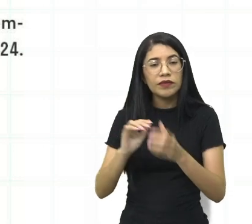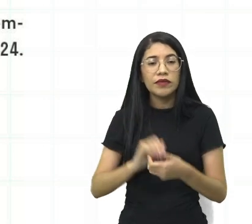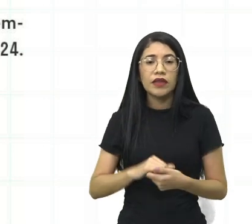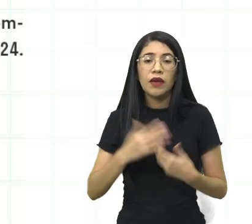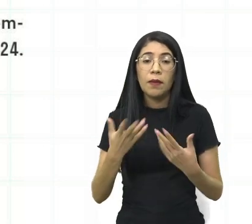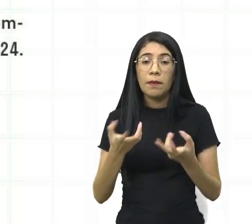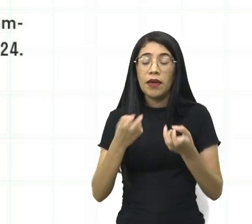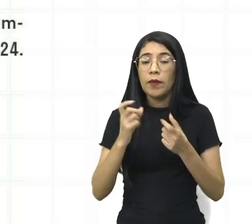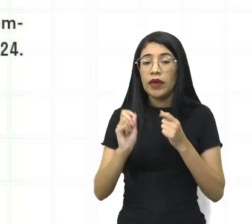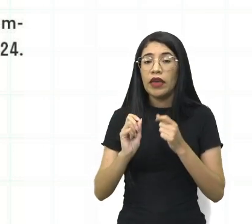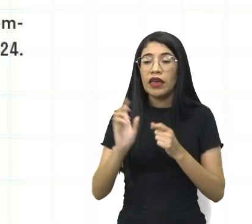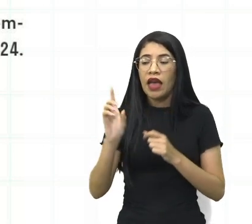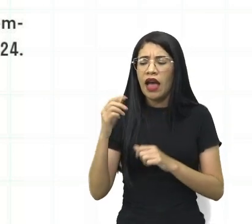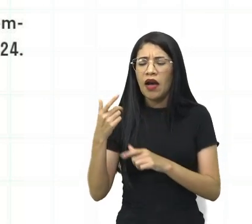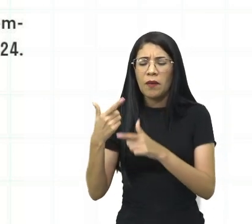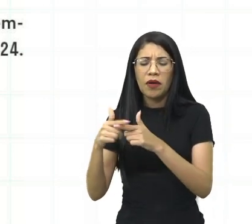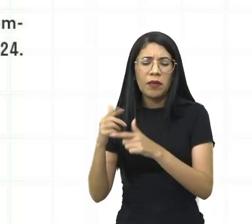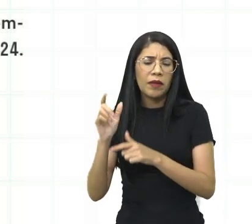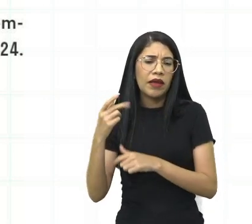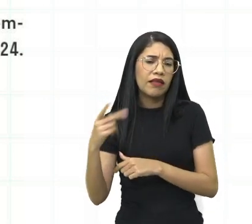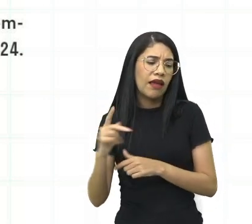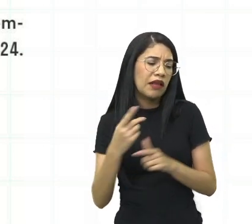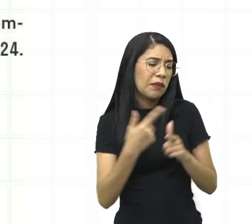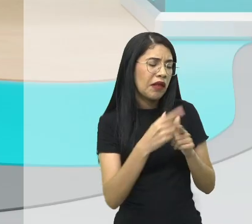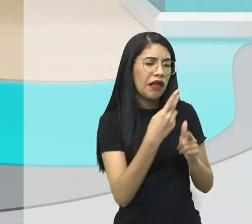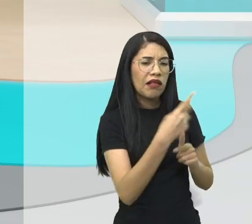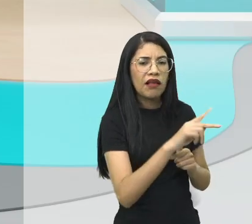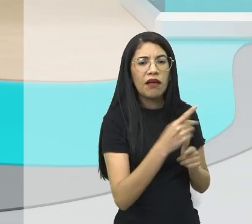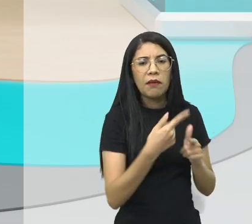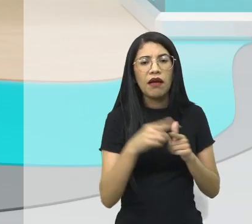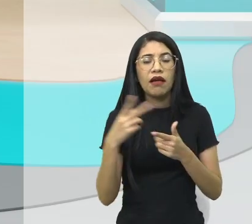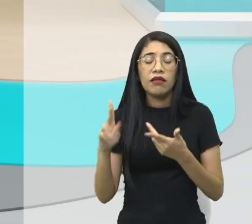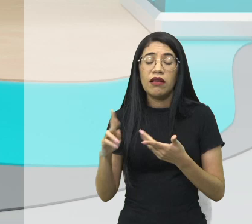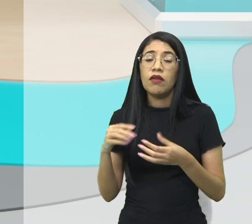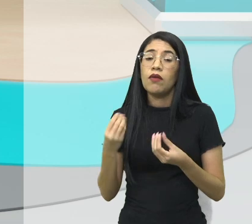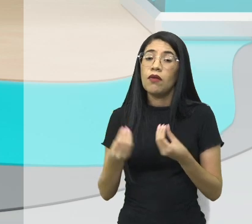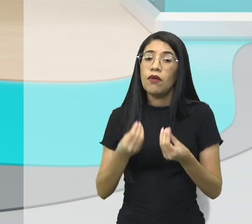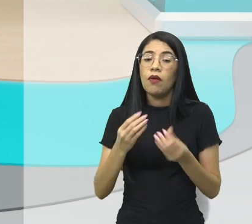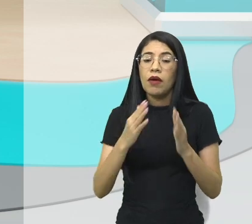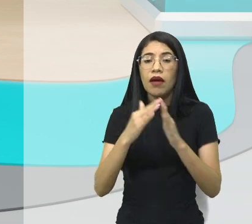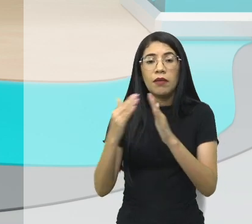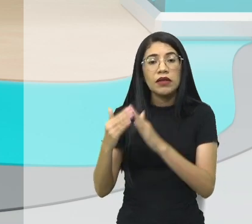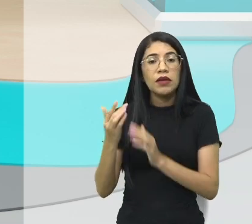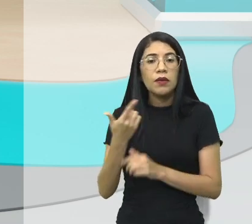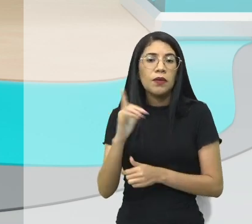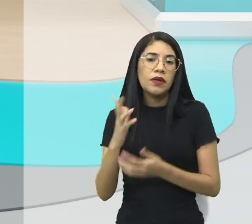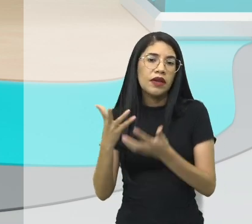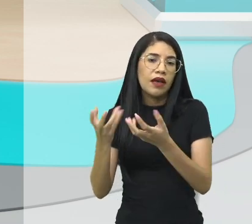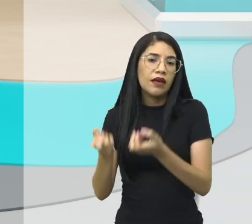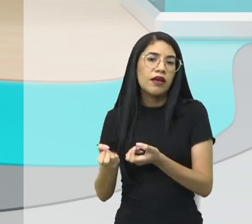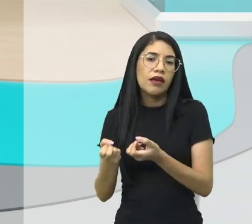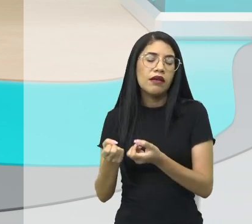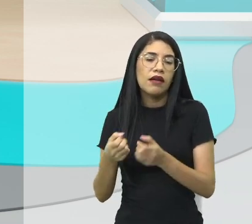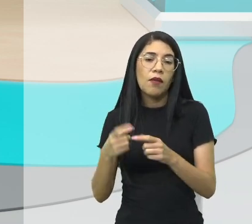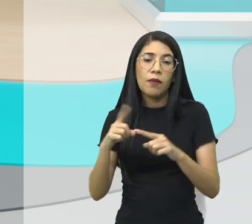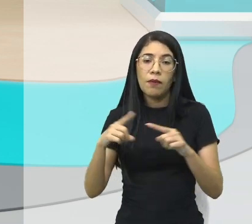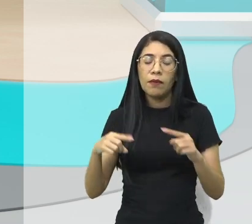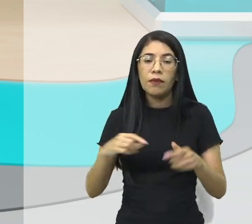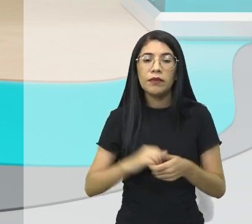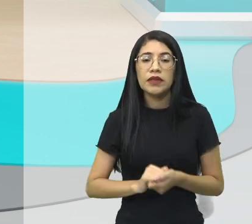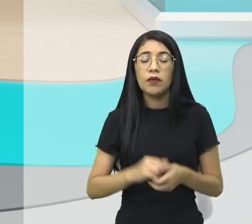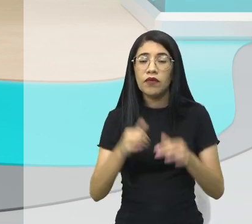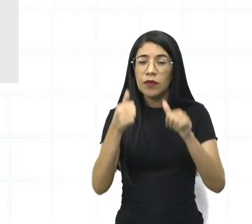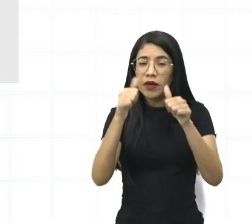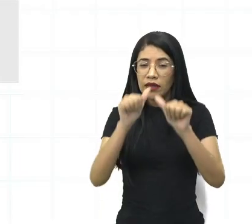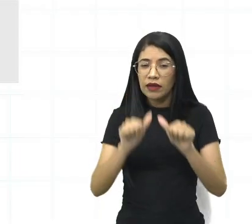um ficou jogando pro outro. Não é aqui, não é aqui. Já pensou outra pessoa receber? Vamos verificar aqui a nossa análise dessa carta